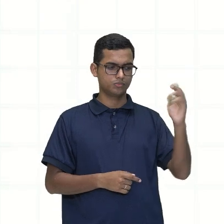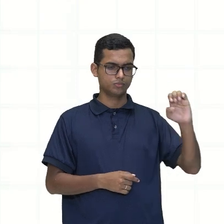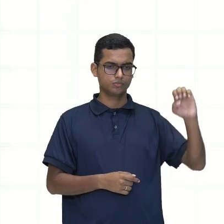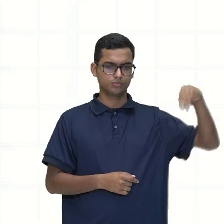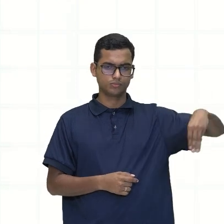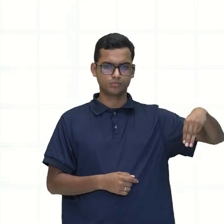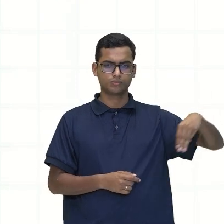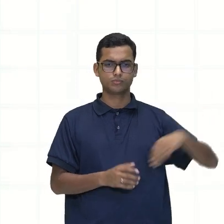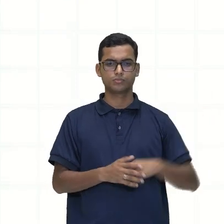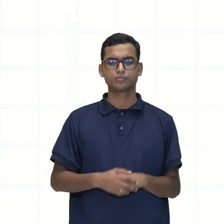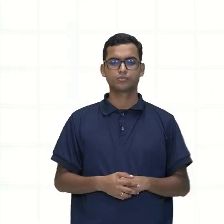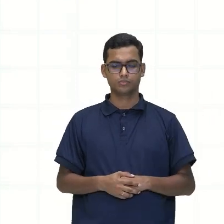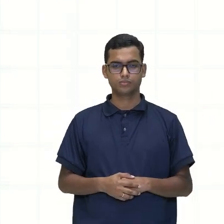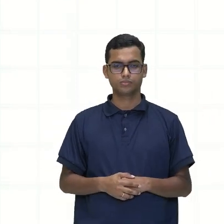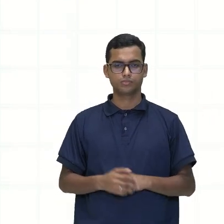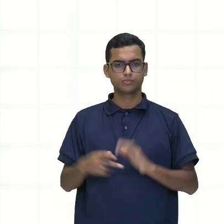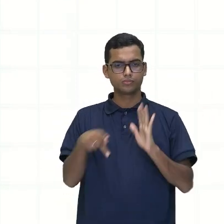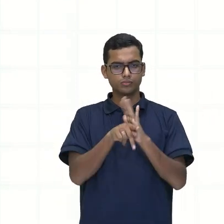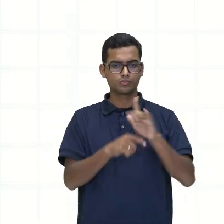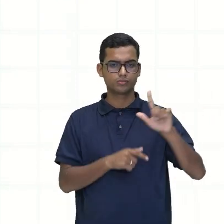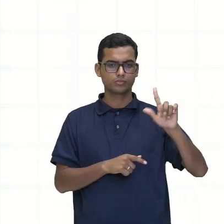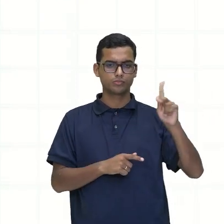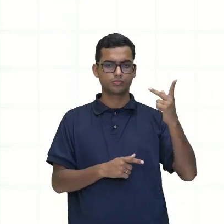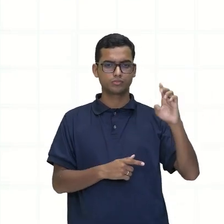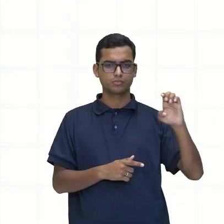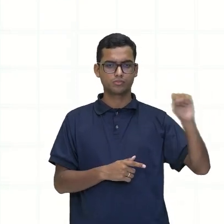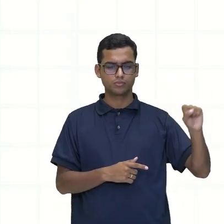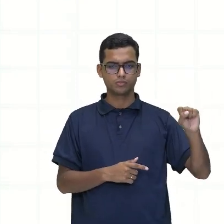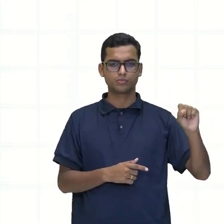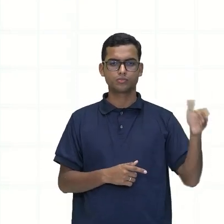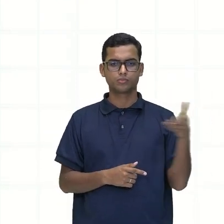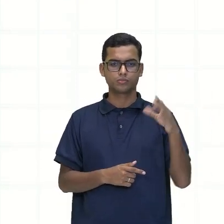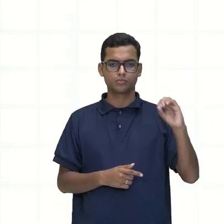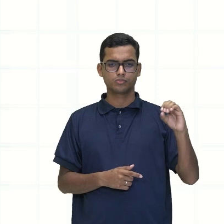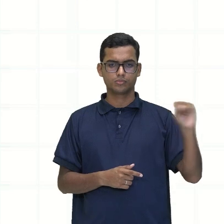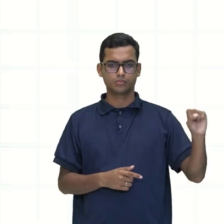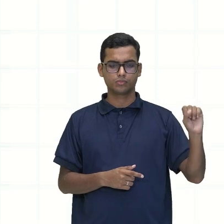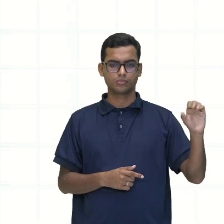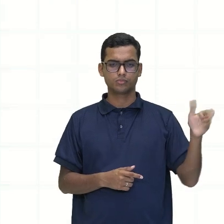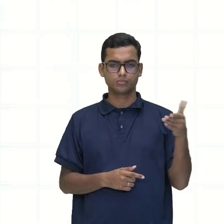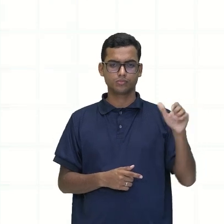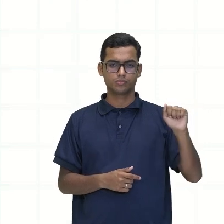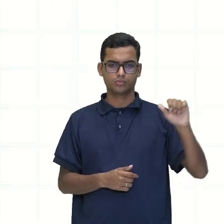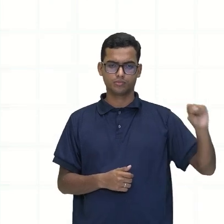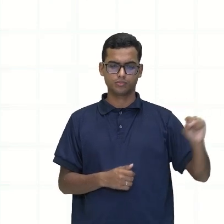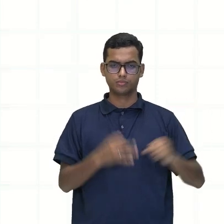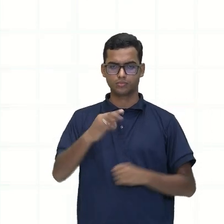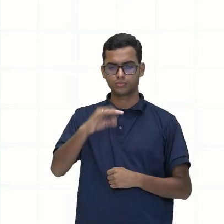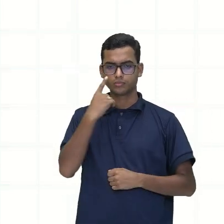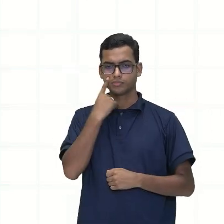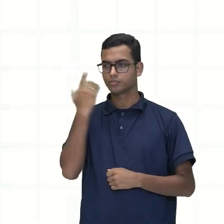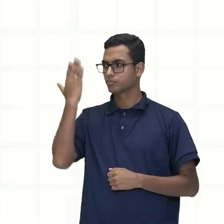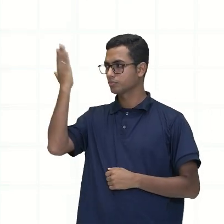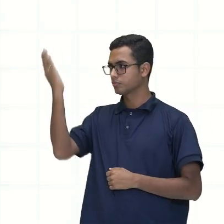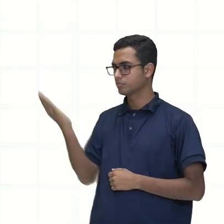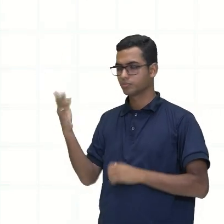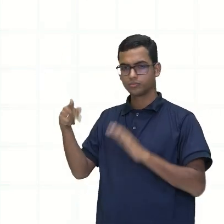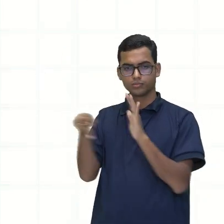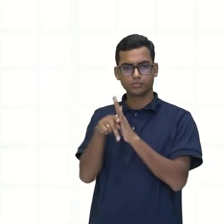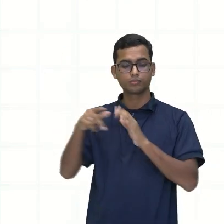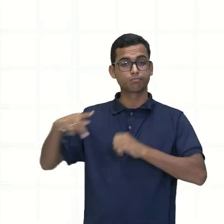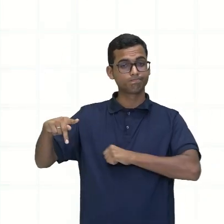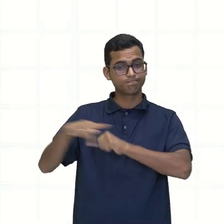lhes, os, as, ok? Então, esses são os pronomes com função